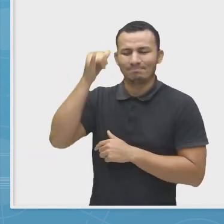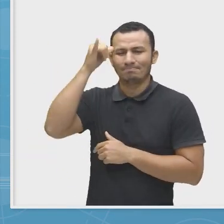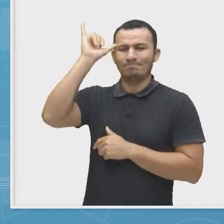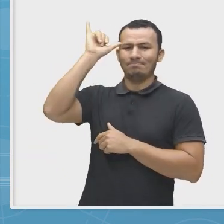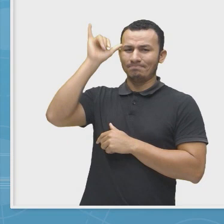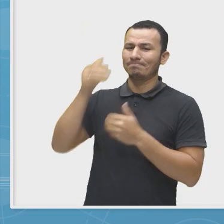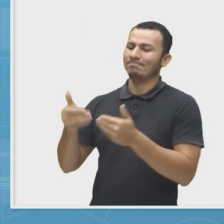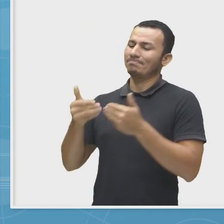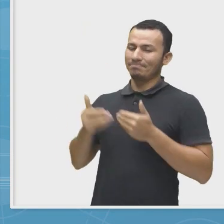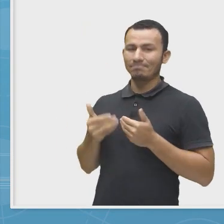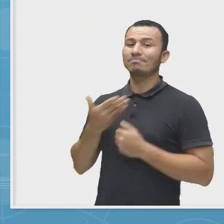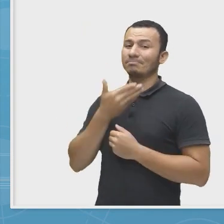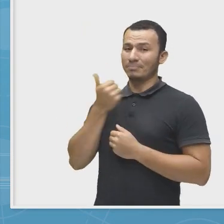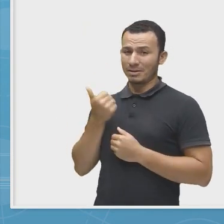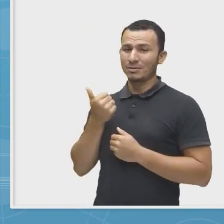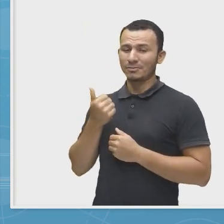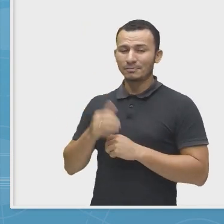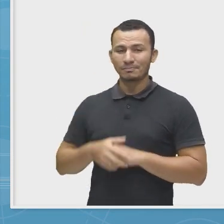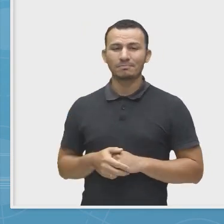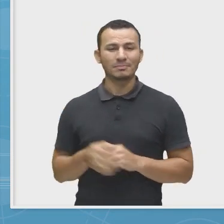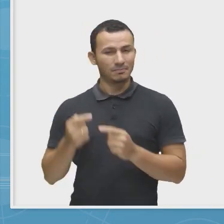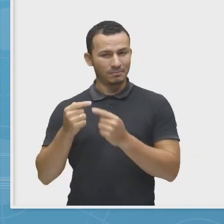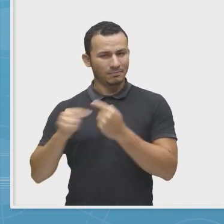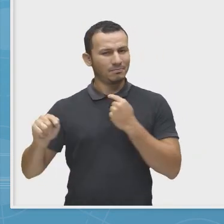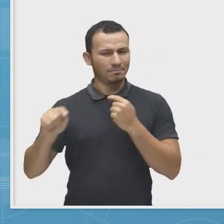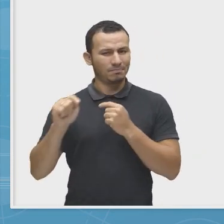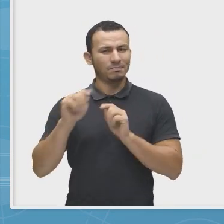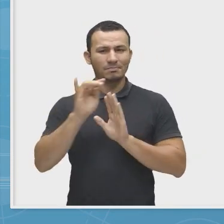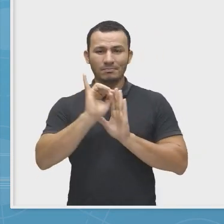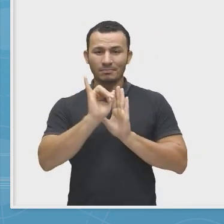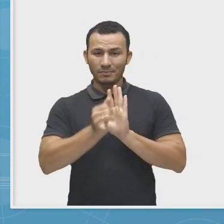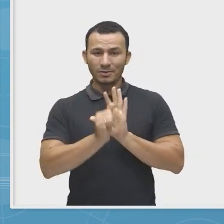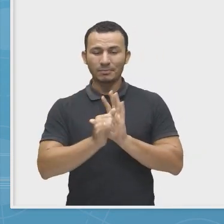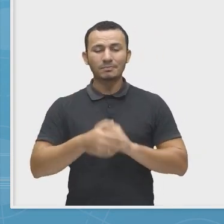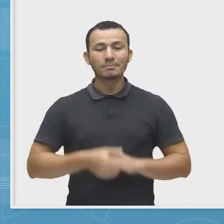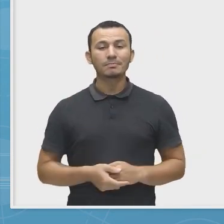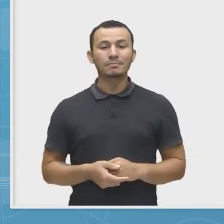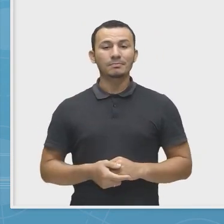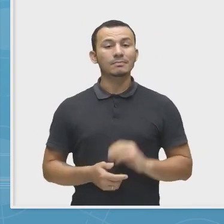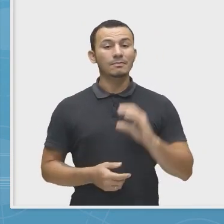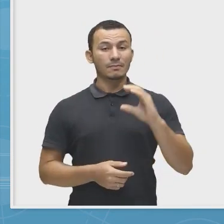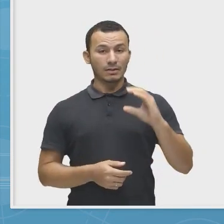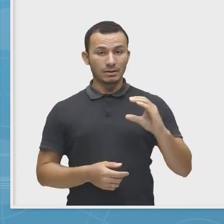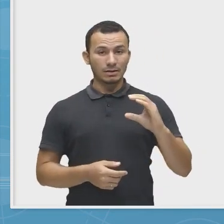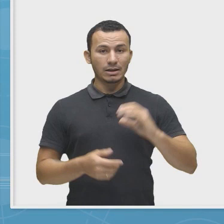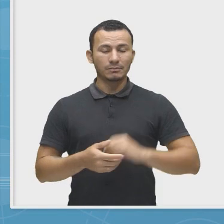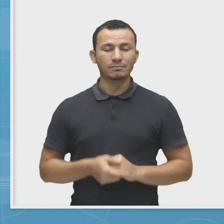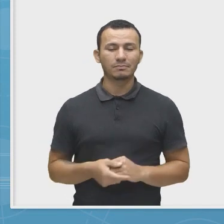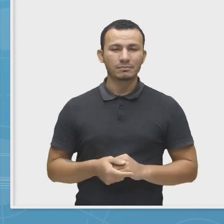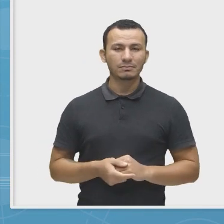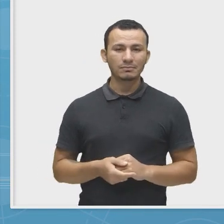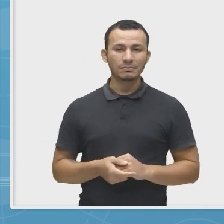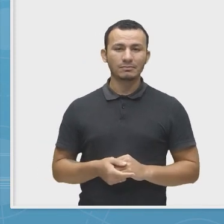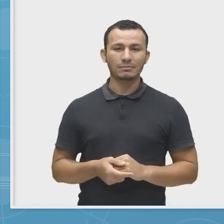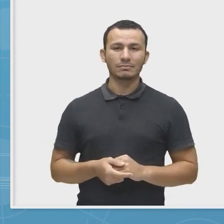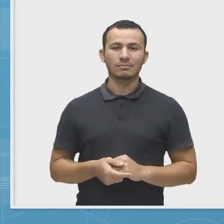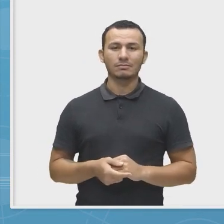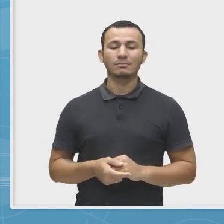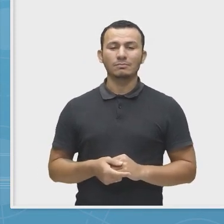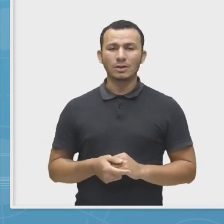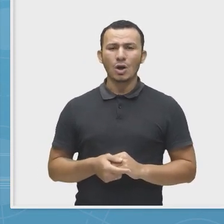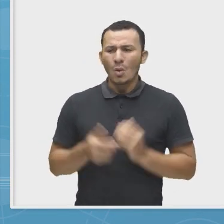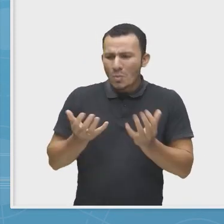problema depois. Então, não tem nada a ver também com a história. Na letra C, quem tudo quer, tudo